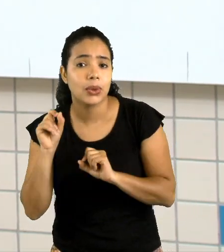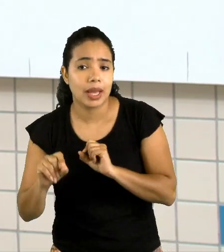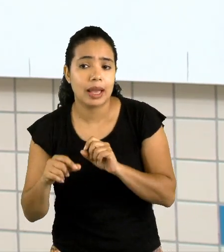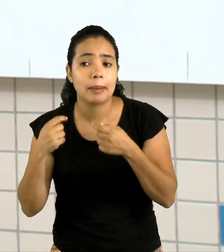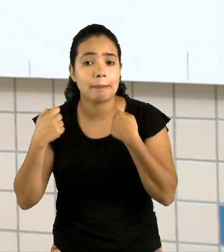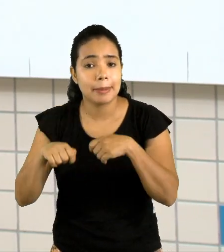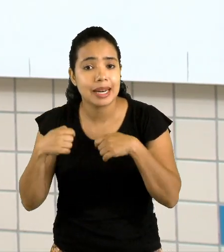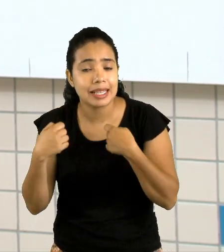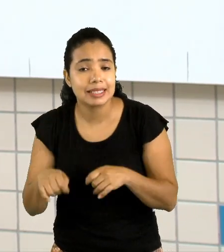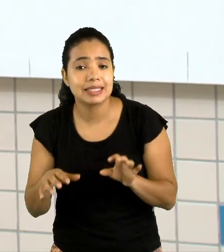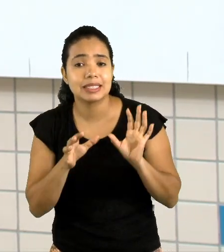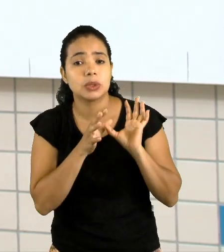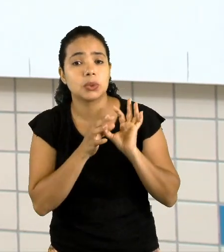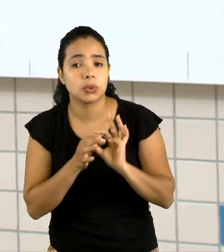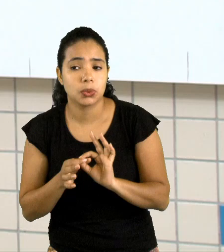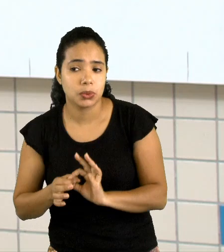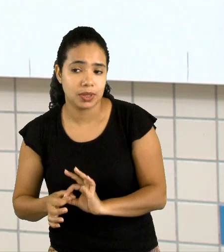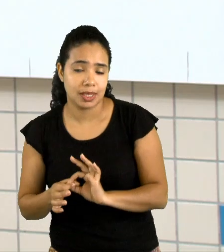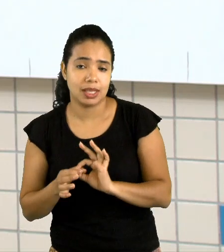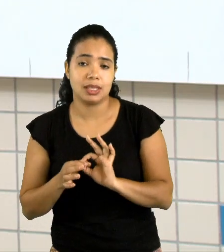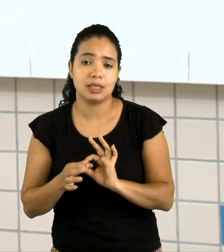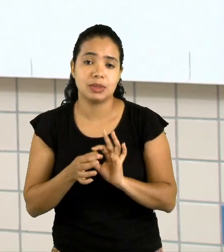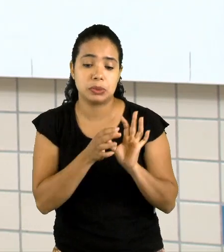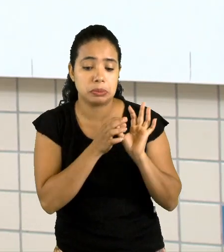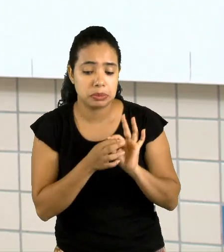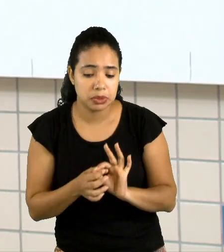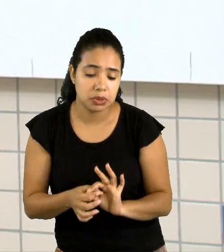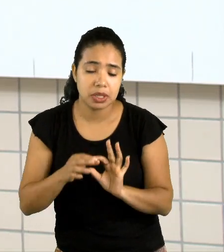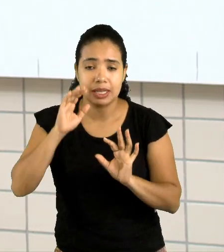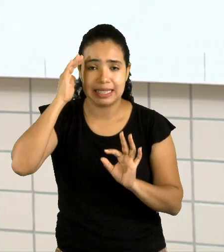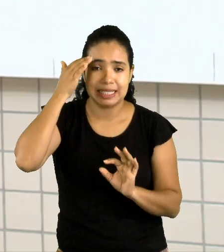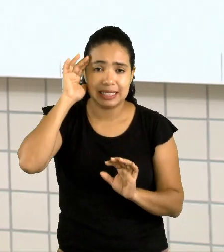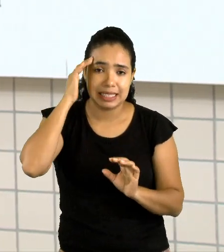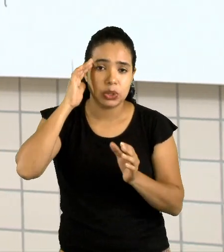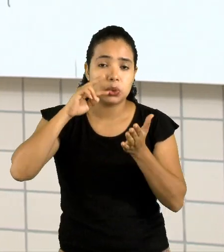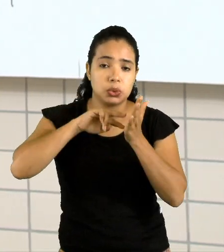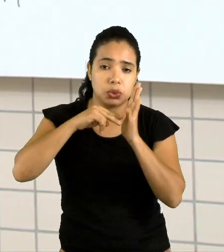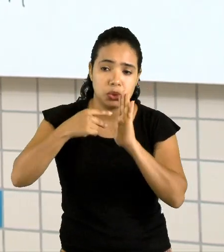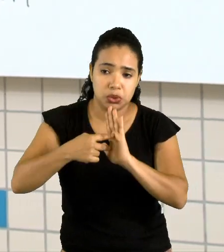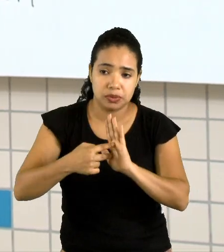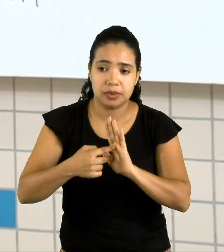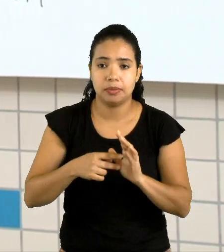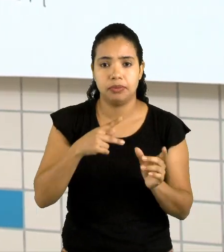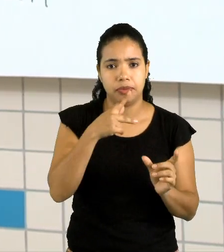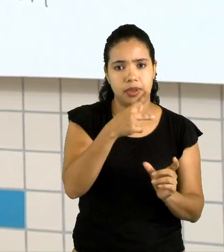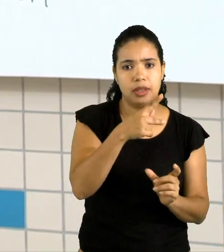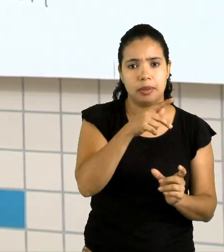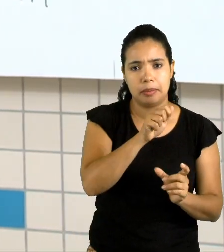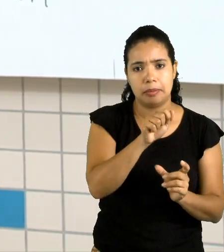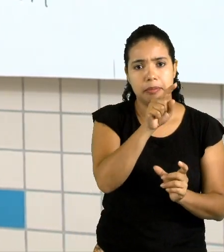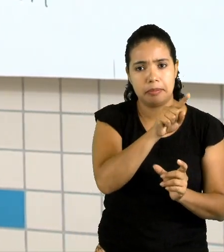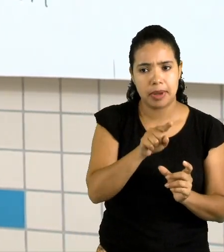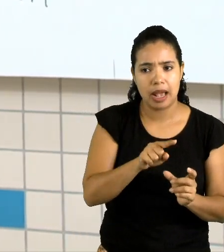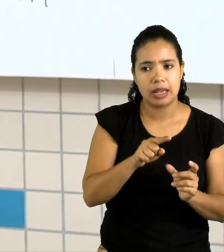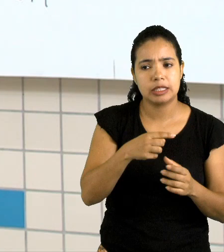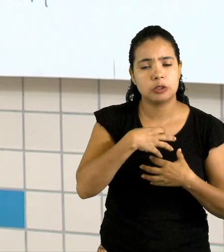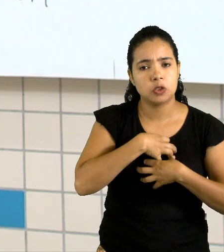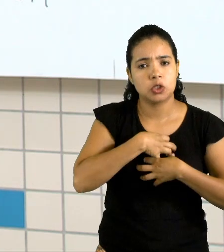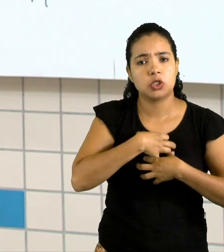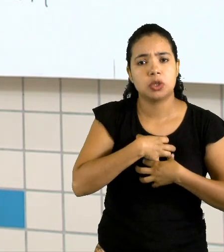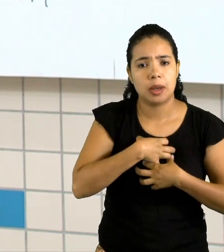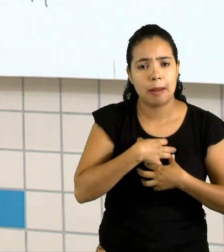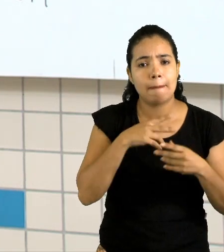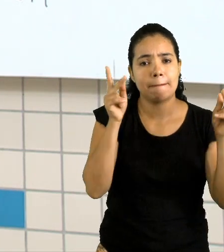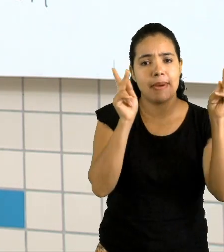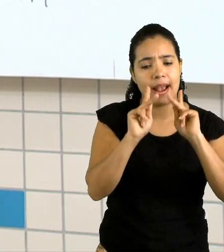um contexto para que possamos entender o significado. Paz, o que é paz? Um sentimento